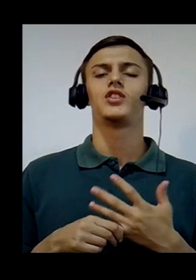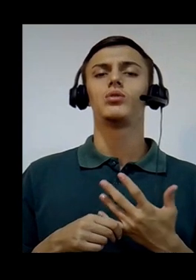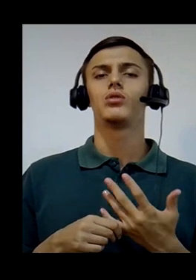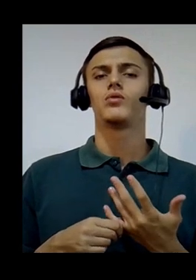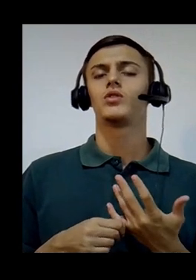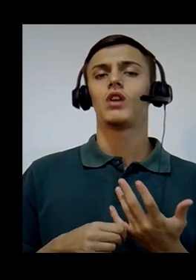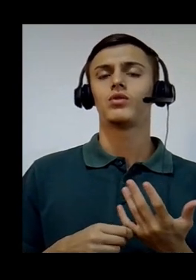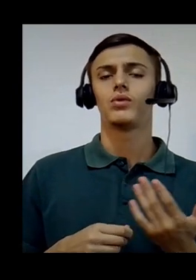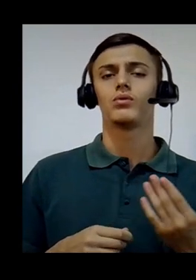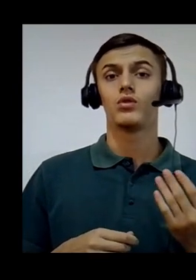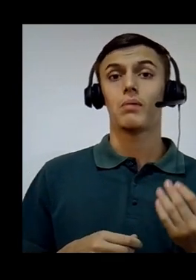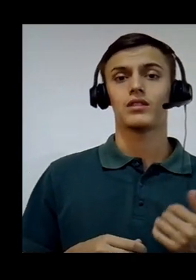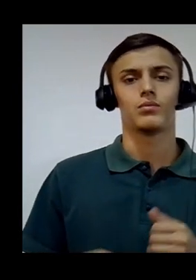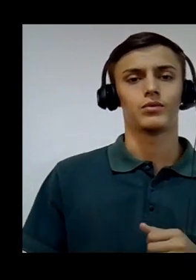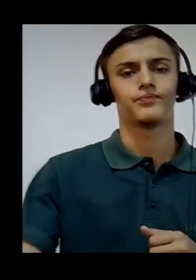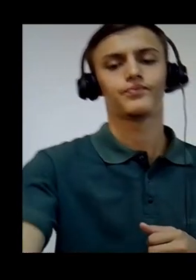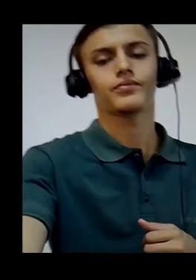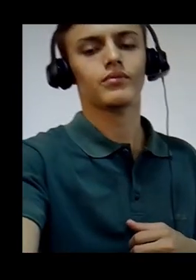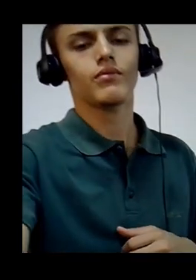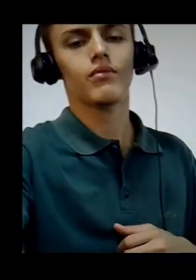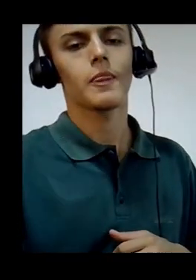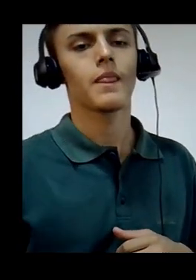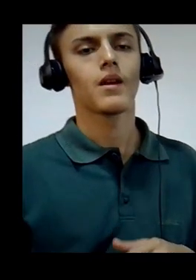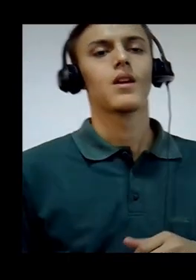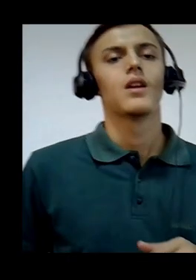equipamentos deve ser de 12 ou 24 volts no máximo.